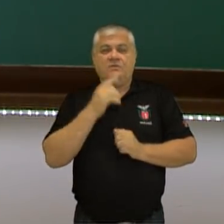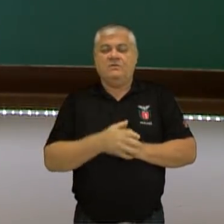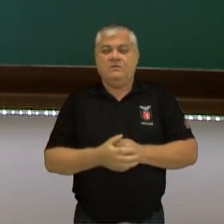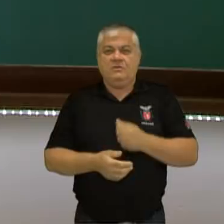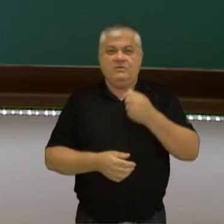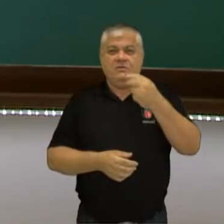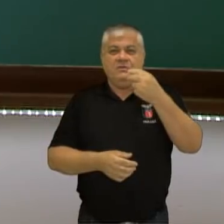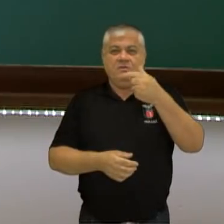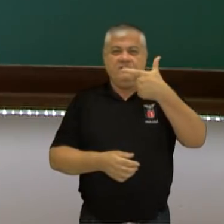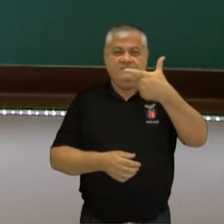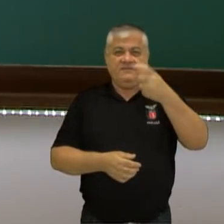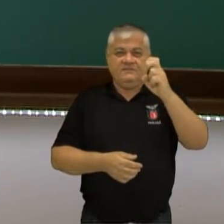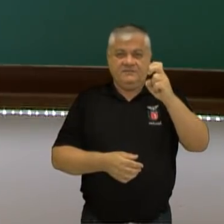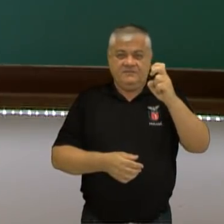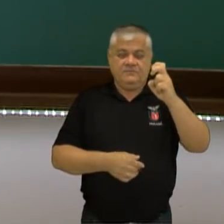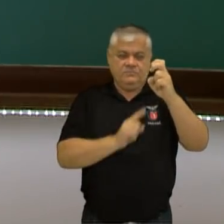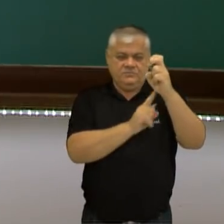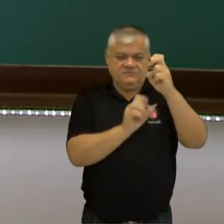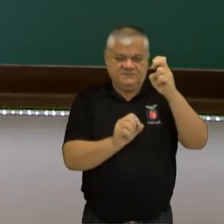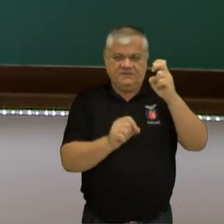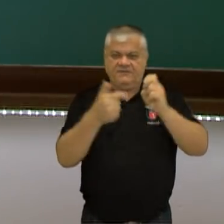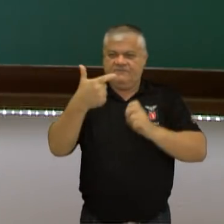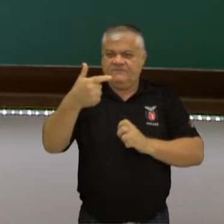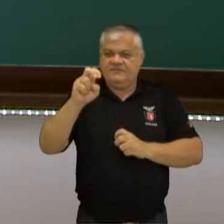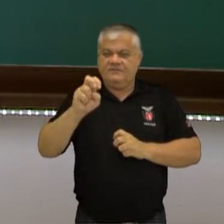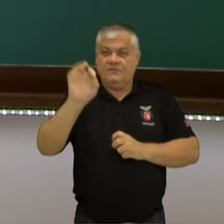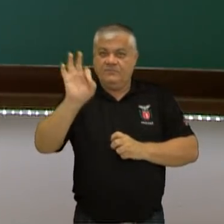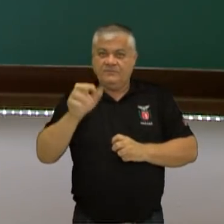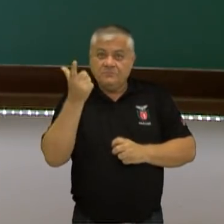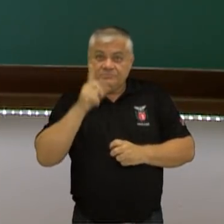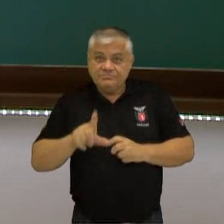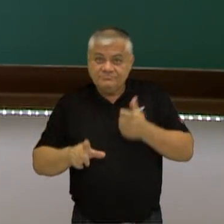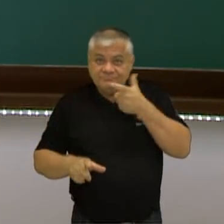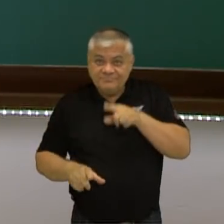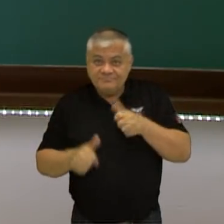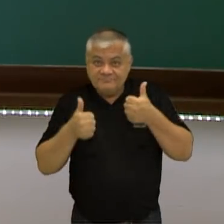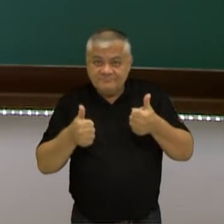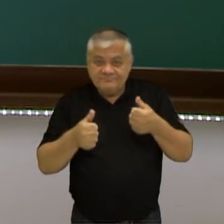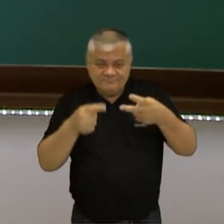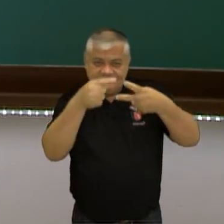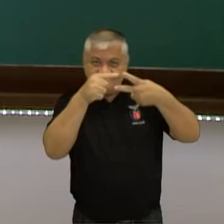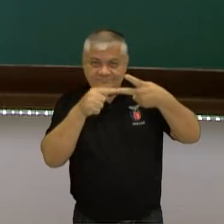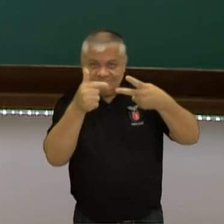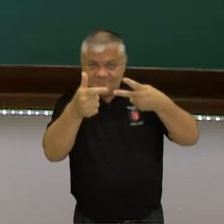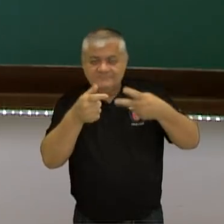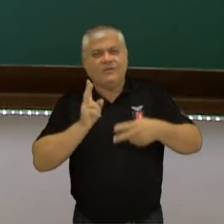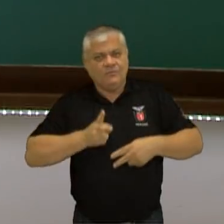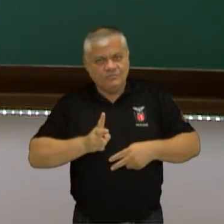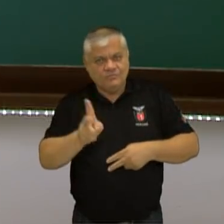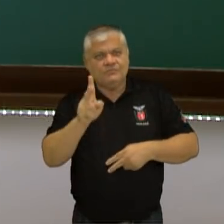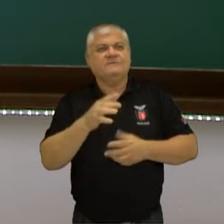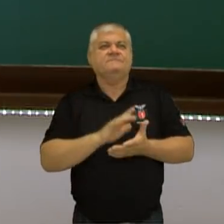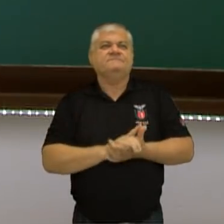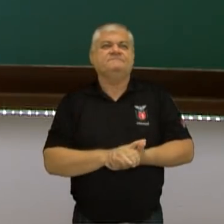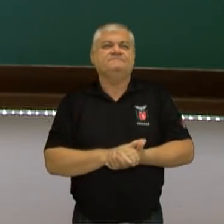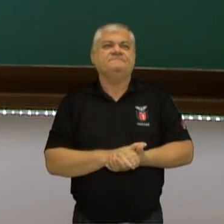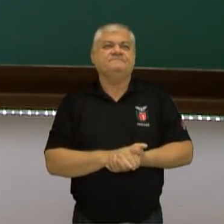Então tá aí, 33% e 25%. Você acertou? Conseguiu? Então vamos em frente. Muito bem.